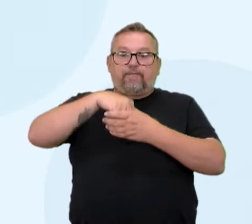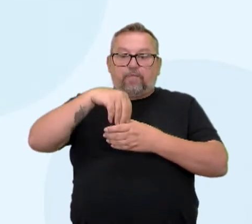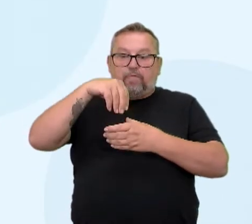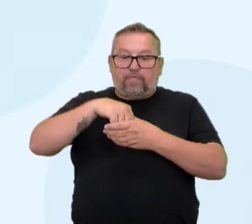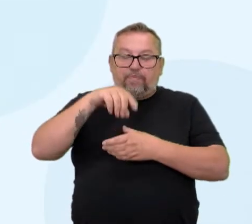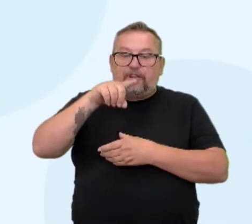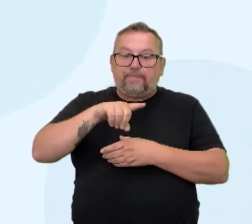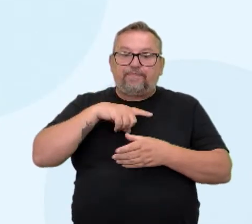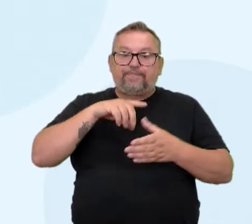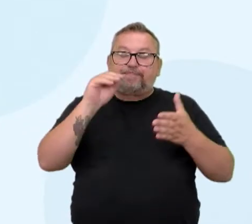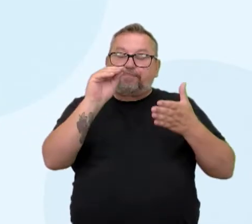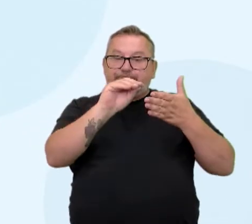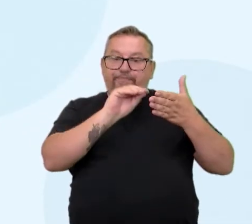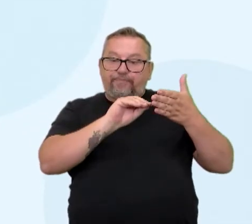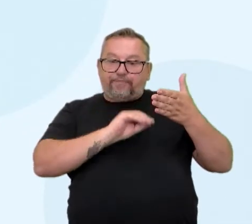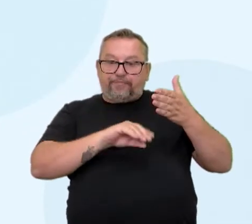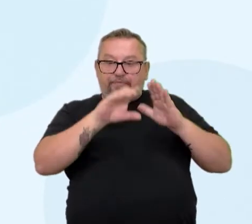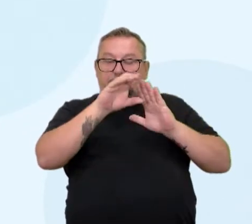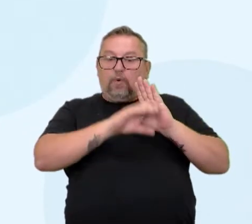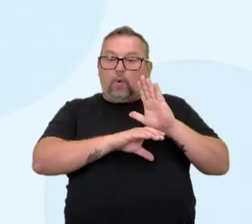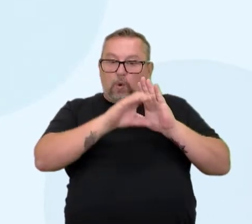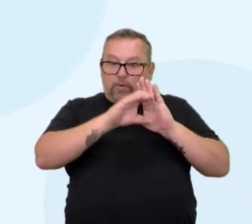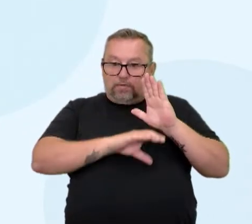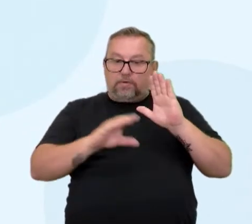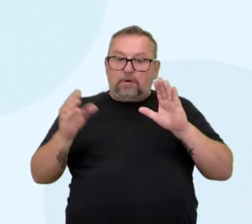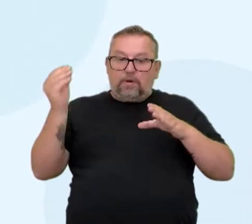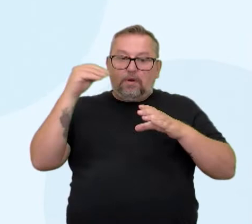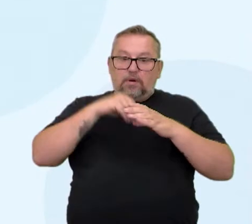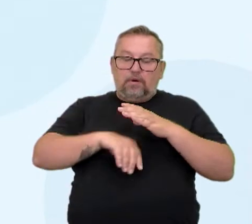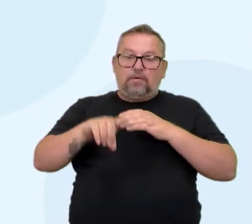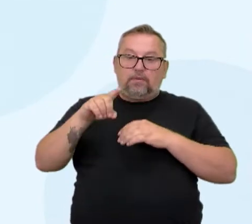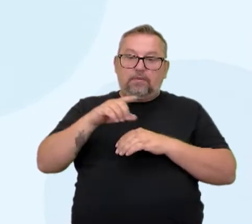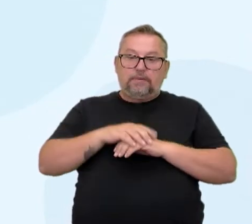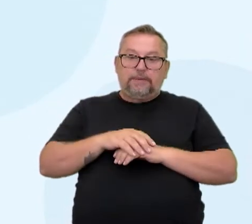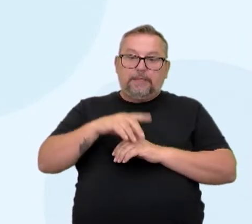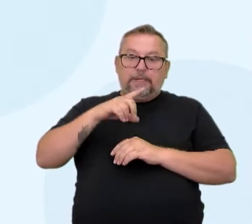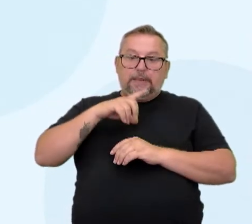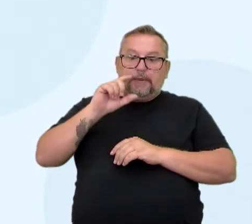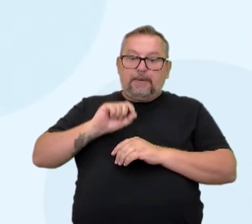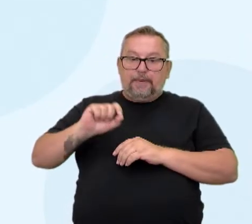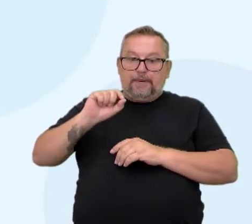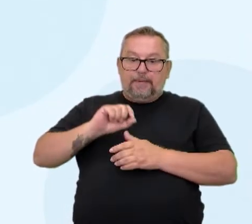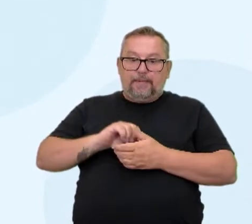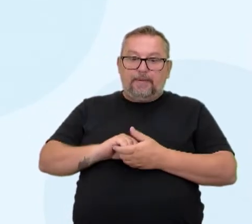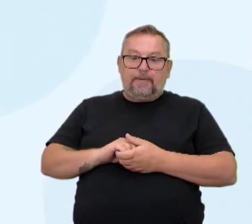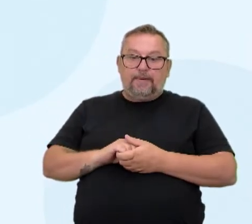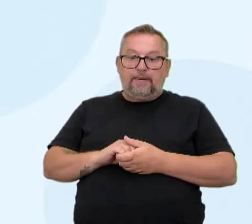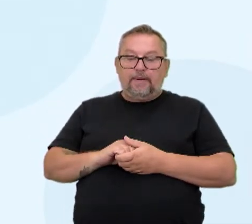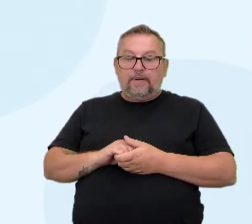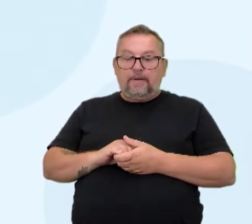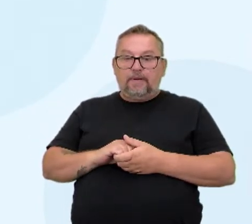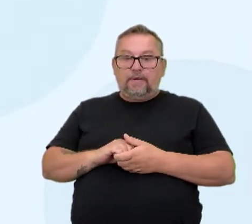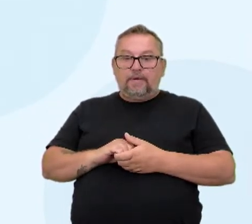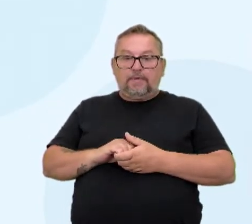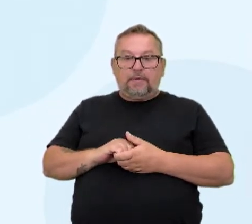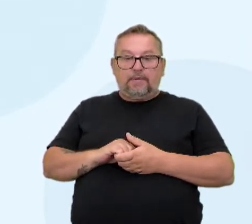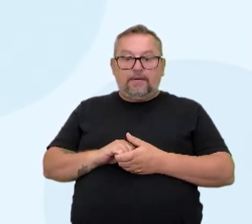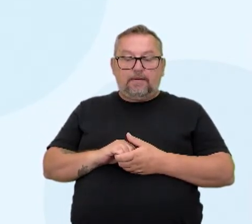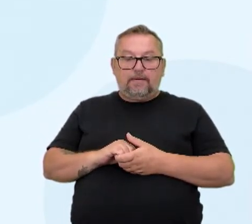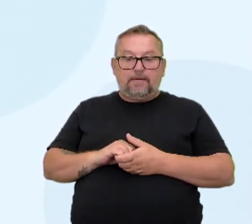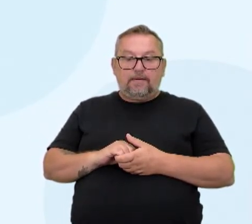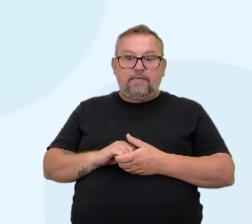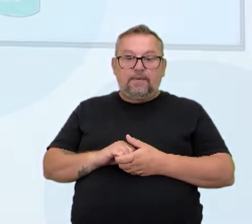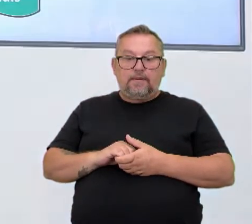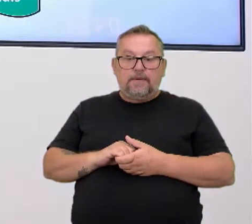desses componentes curriculares, dentro desses CCs, componentes curriculares, na